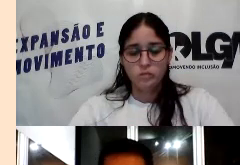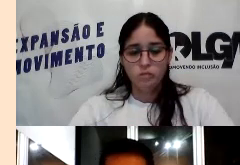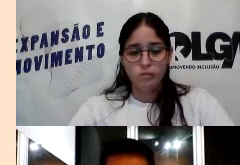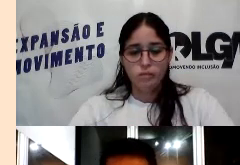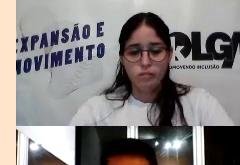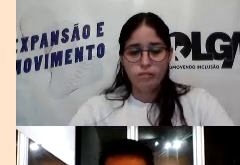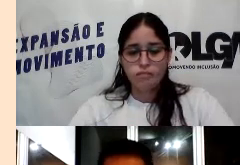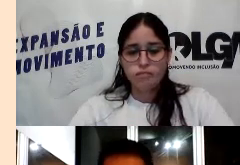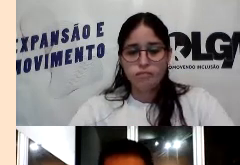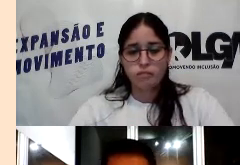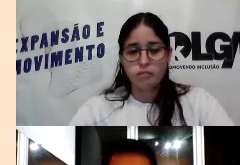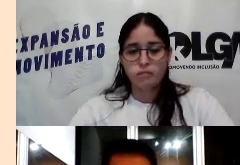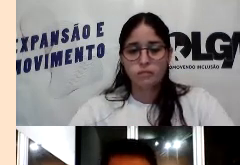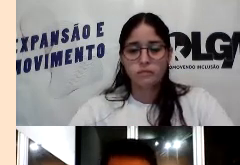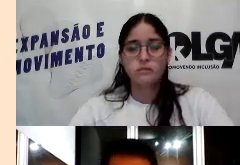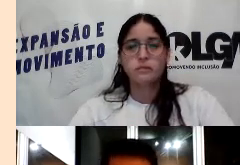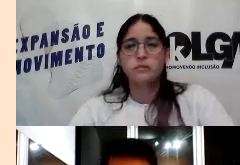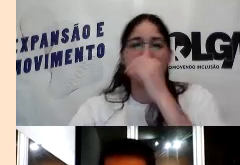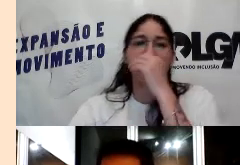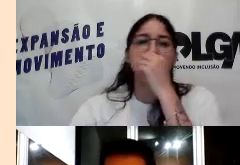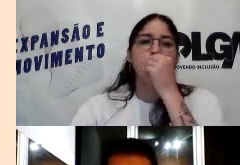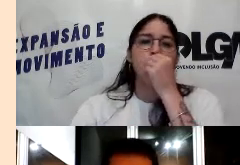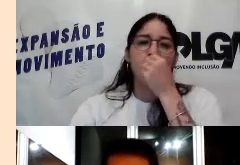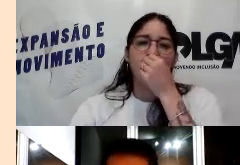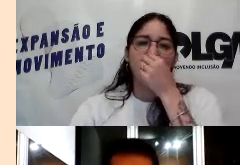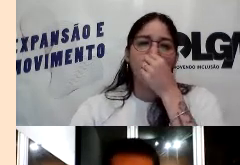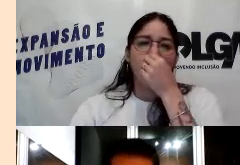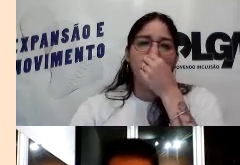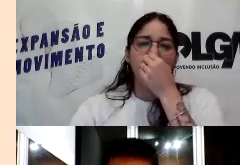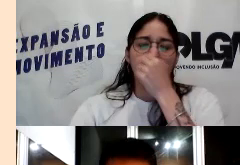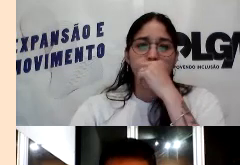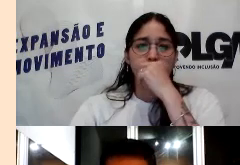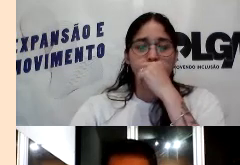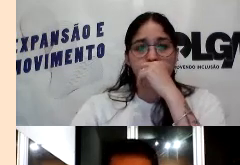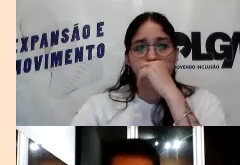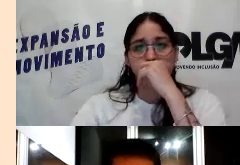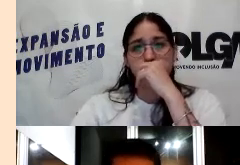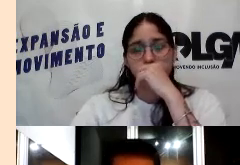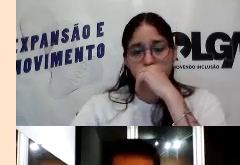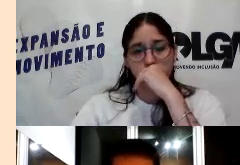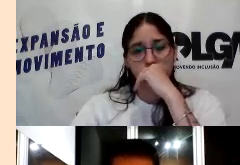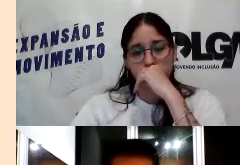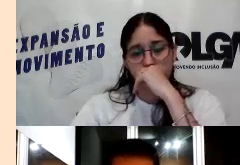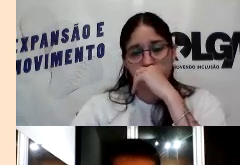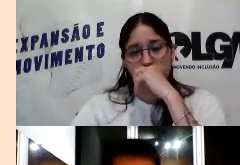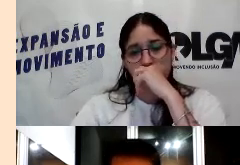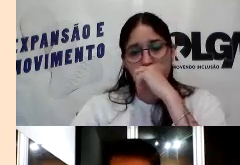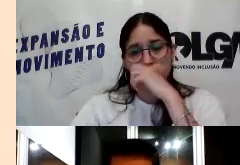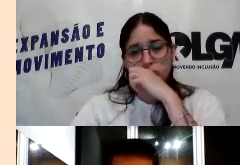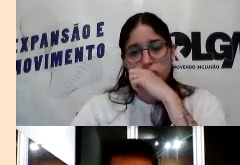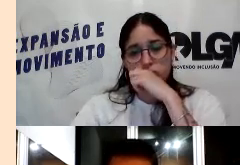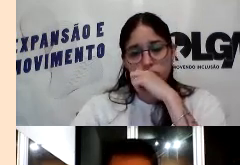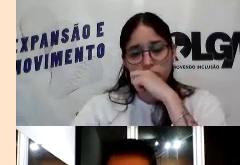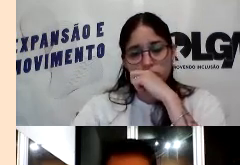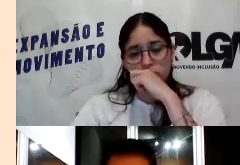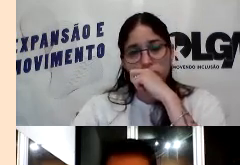pode ouvir naquele momento. O que ela espera do seu bebê, tendo ele um diagnóstico, uma deficiência ou não, que vai ou